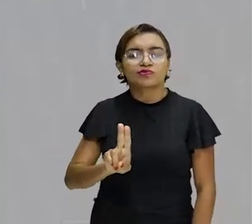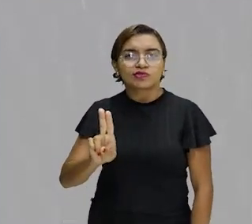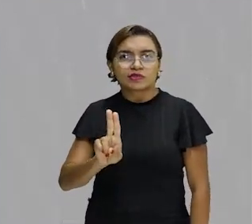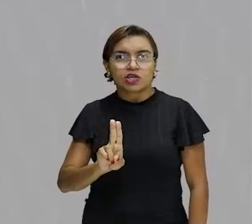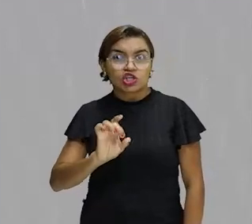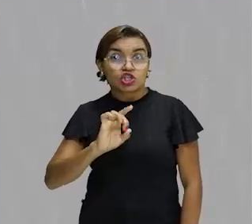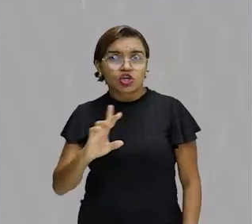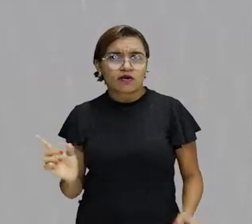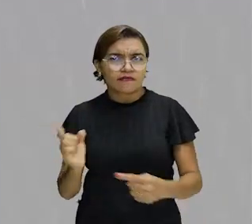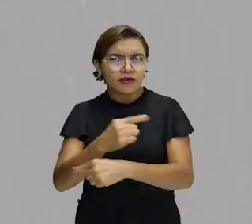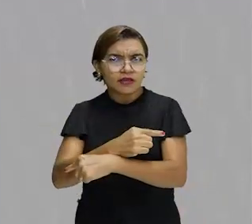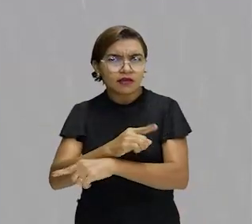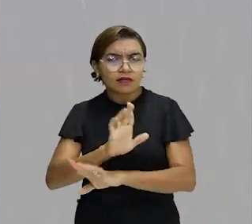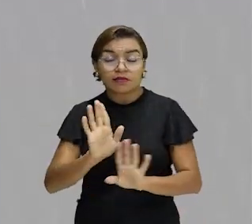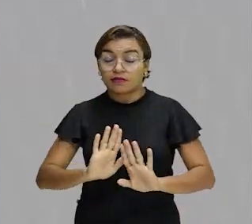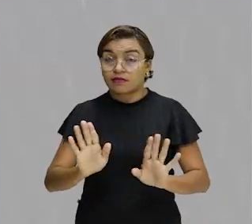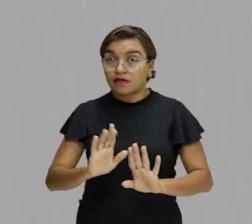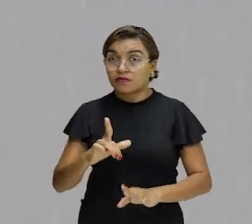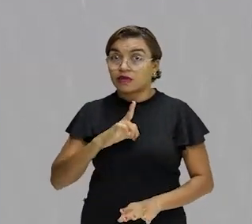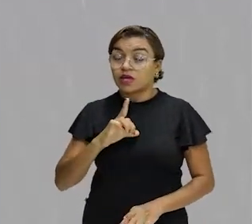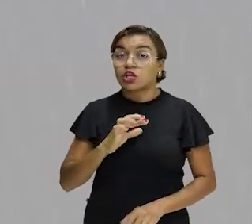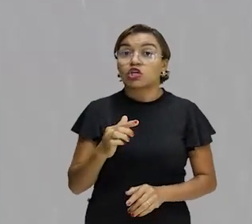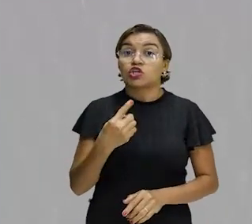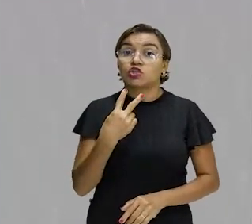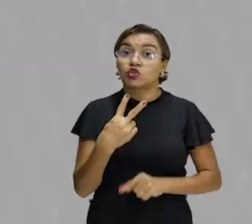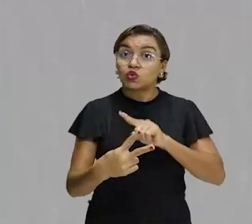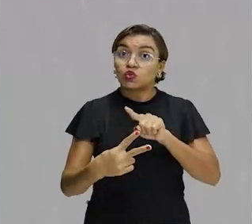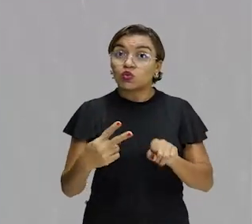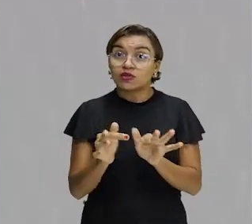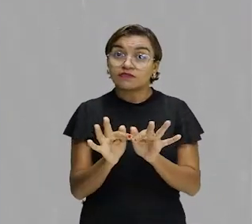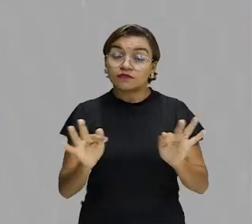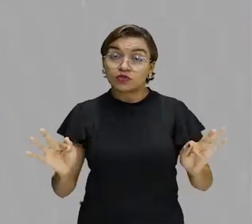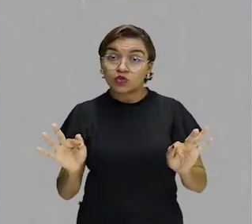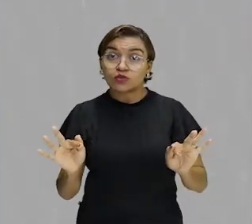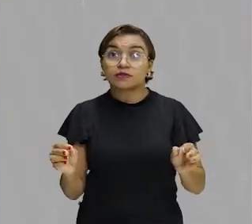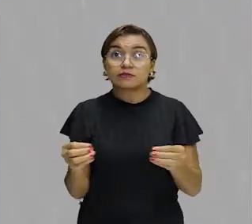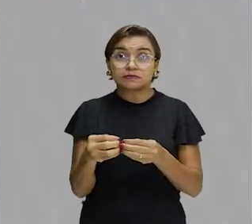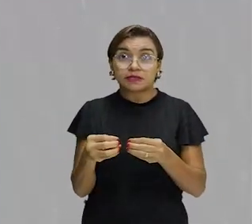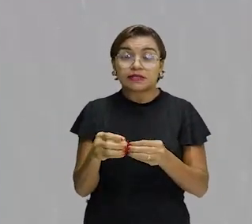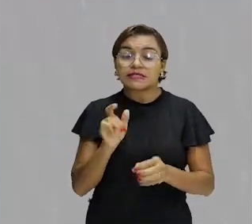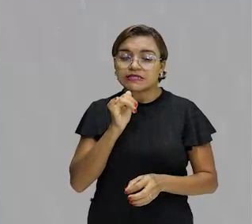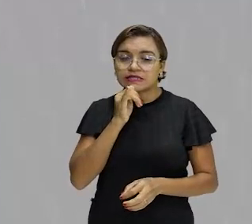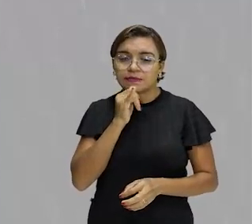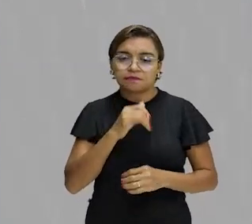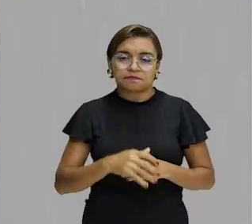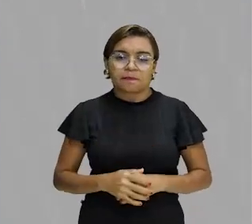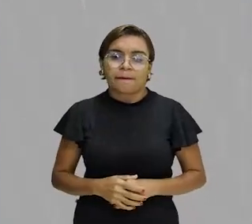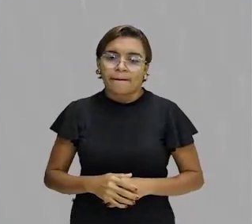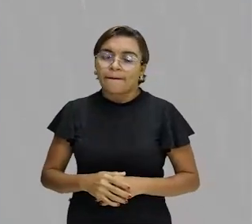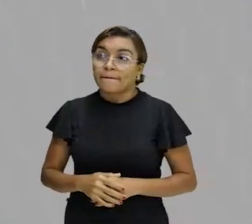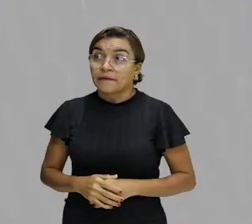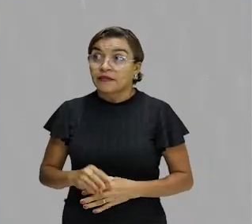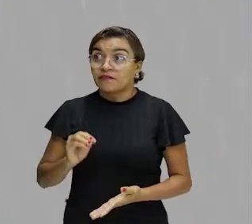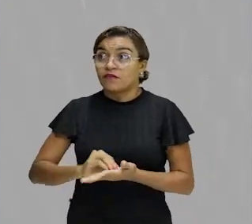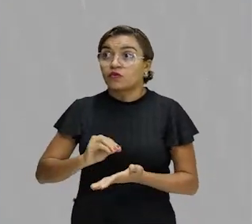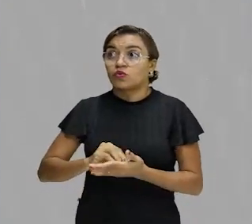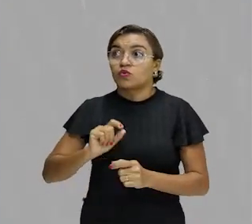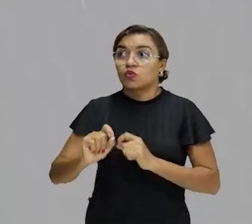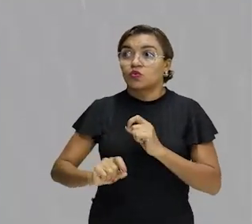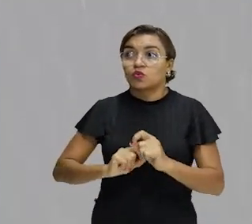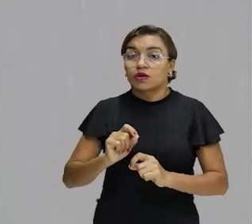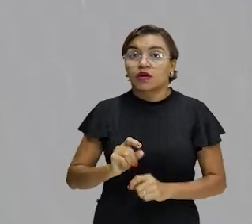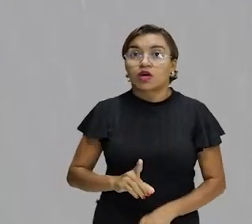2,5. Calculando o G do 12. G do 12 é 12 dividido por 4, resposta 3. Então, o 12